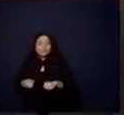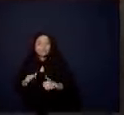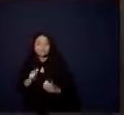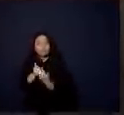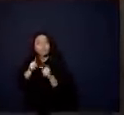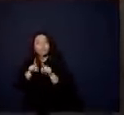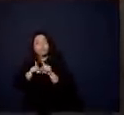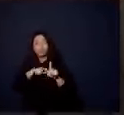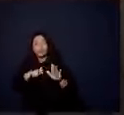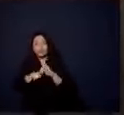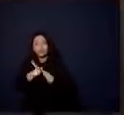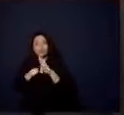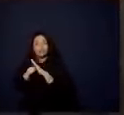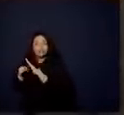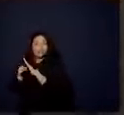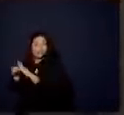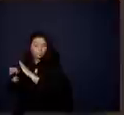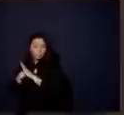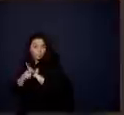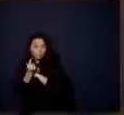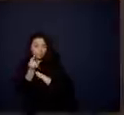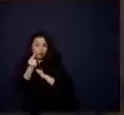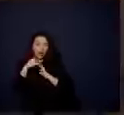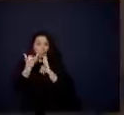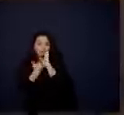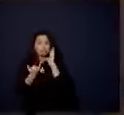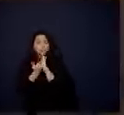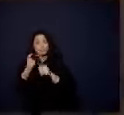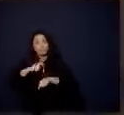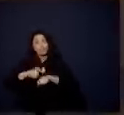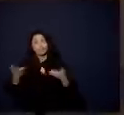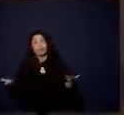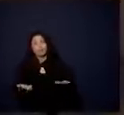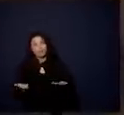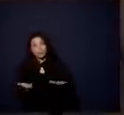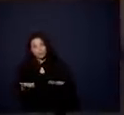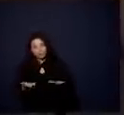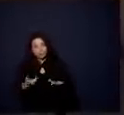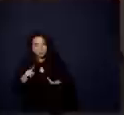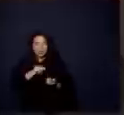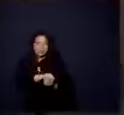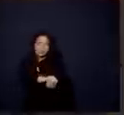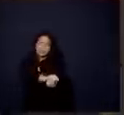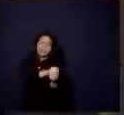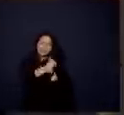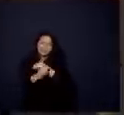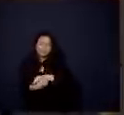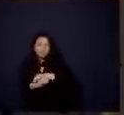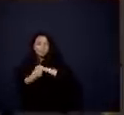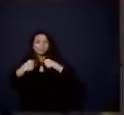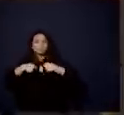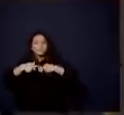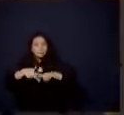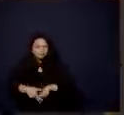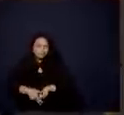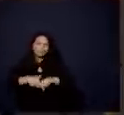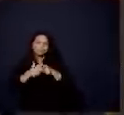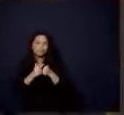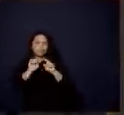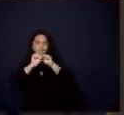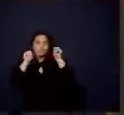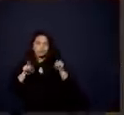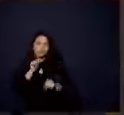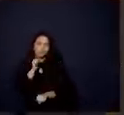tem muito investimento que foi feito com base no sistema tributária atual com base em distorções que em princípios serão corrigidas com um novo